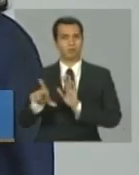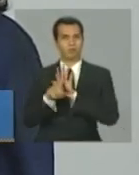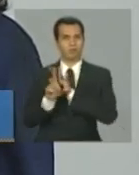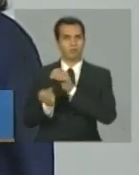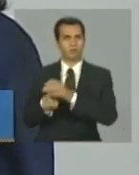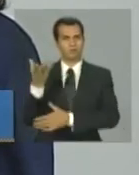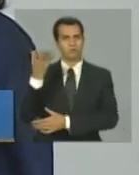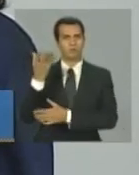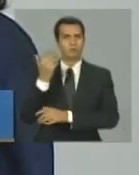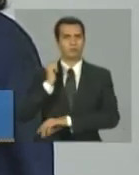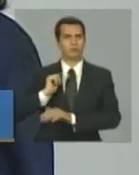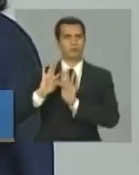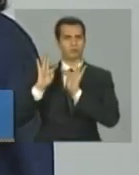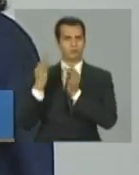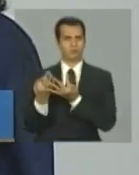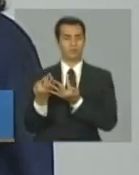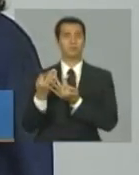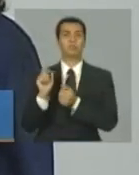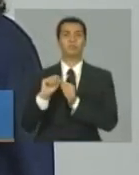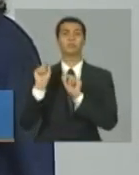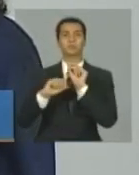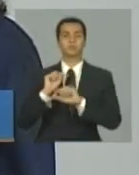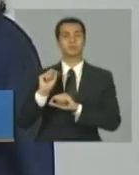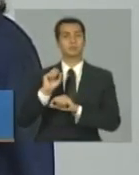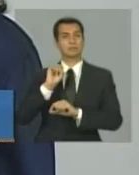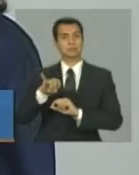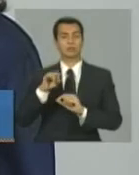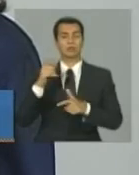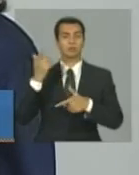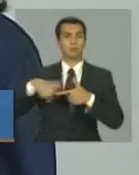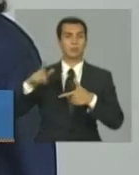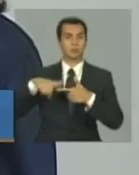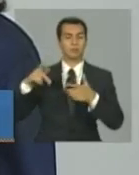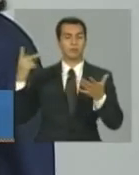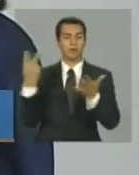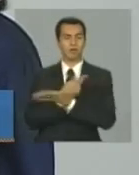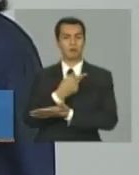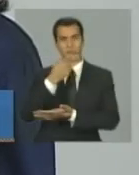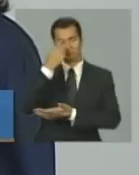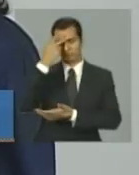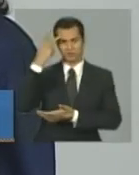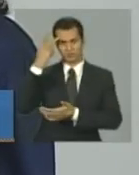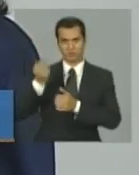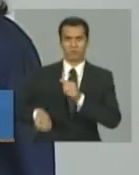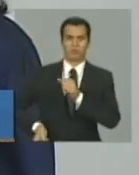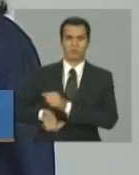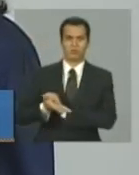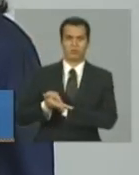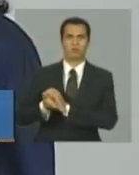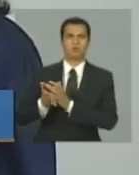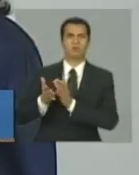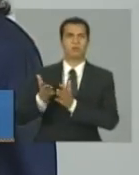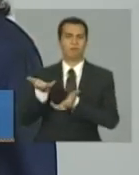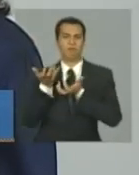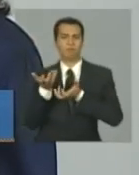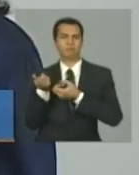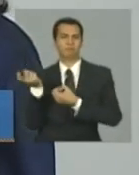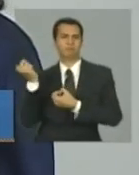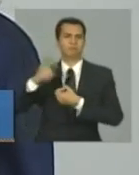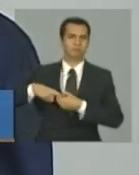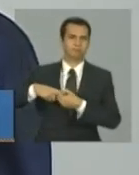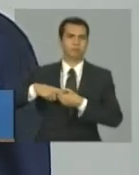esse artigo prevê as penalidades quando houver dolo Ou seja quando houver intenção em